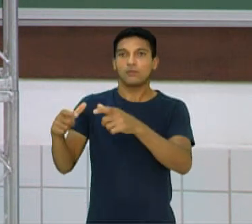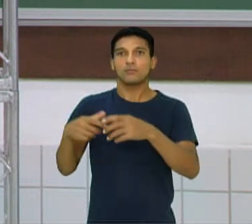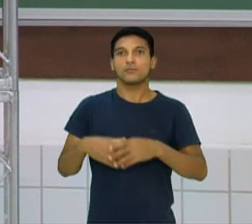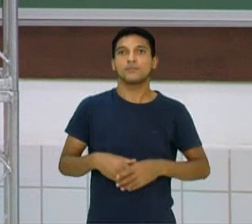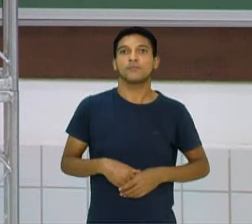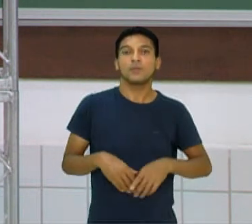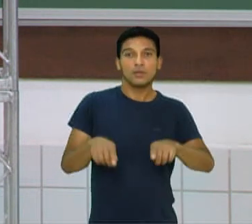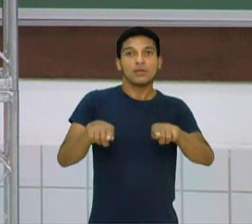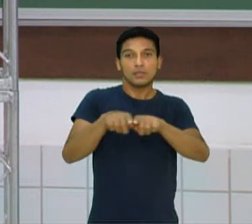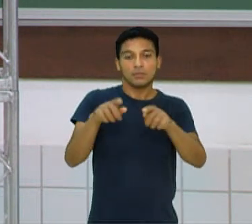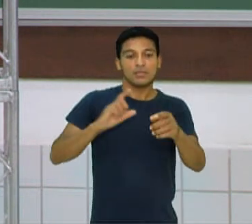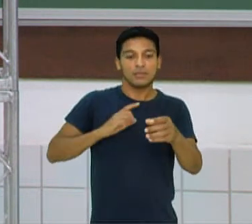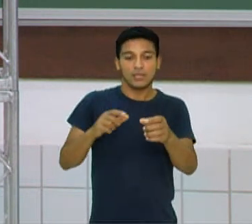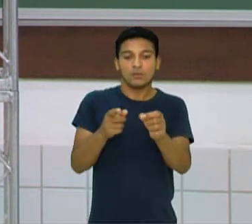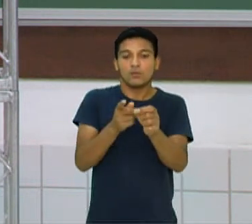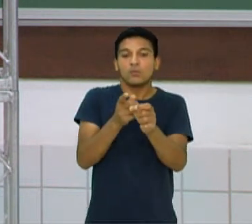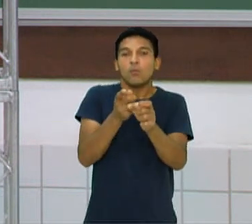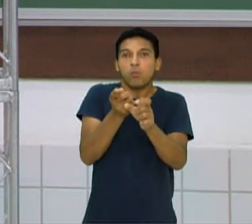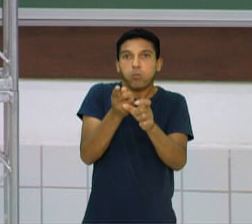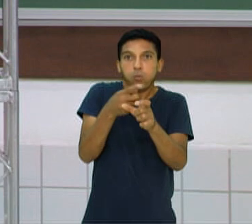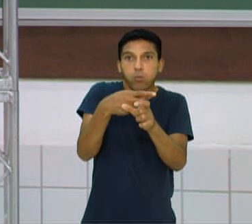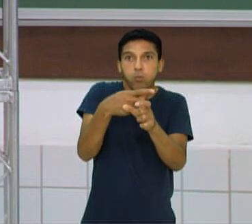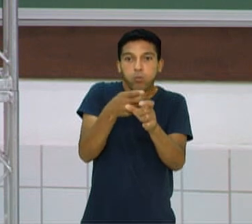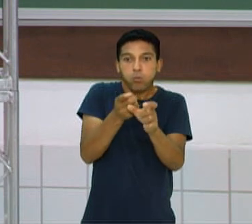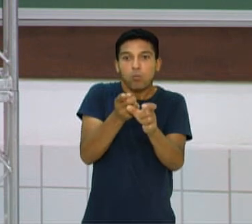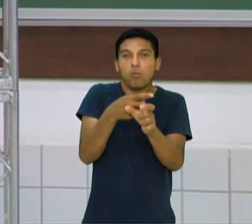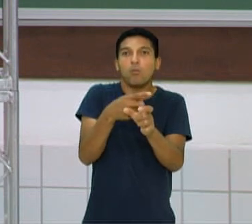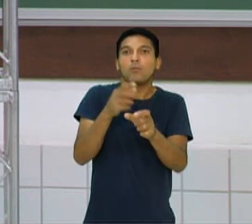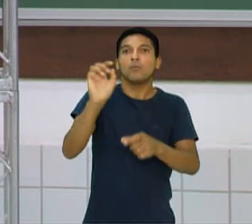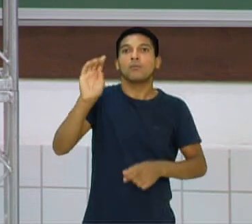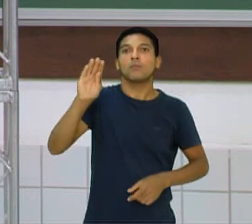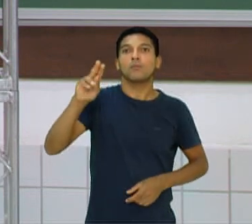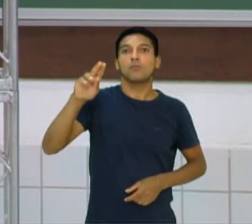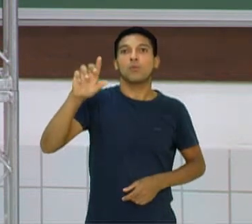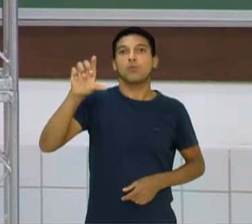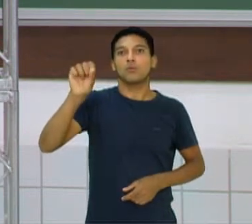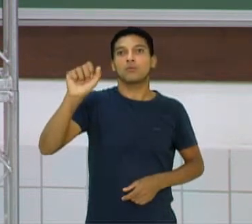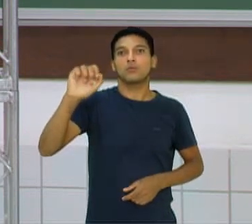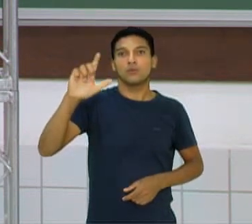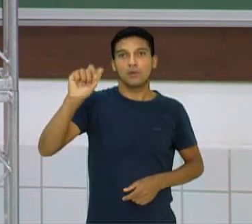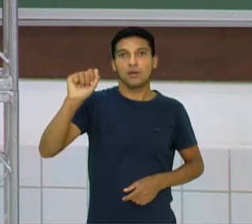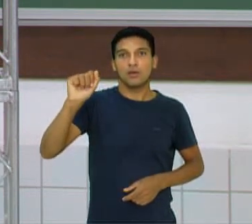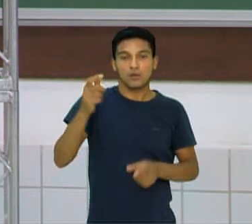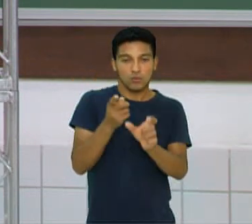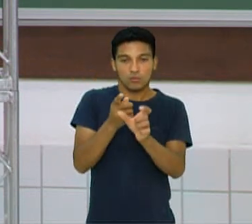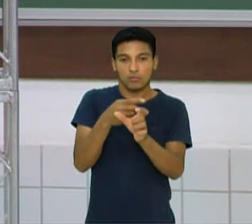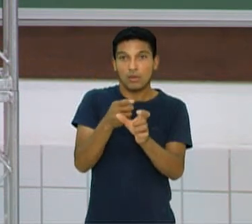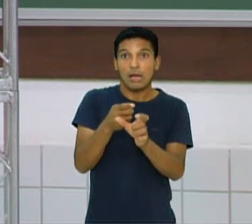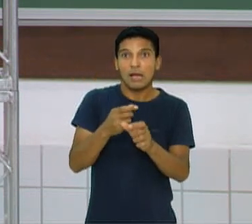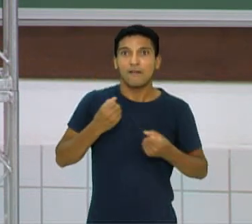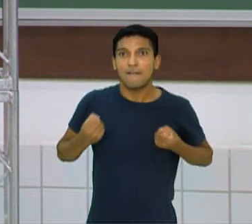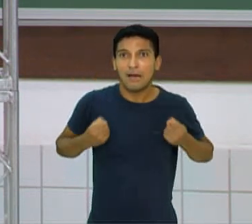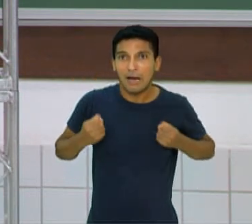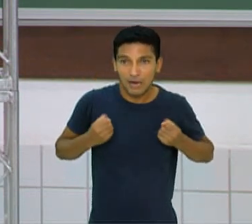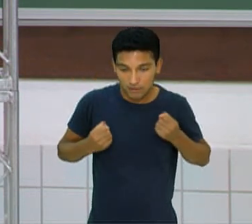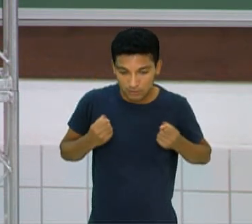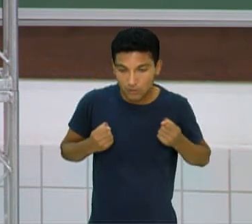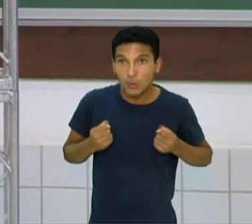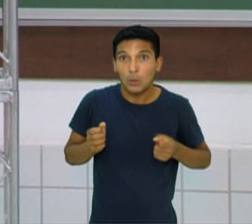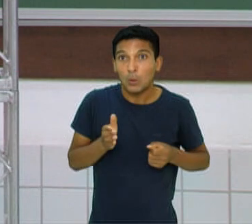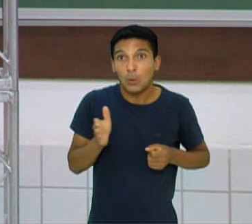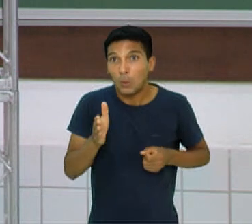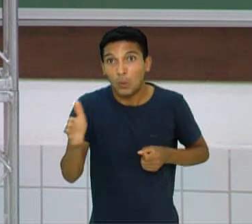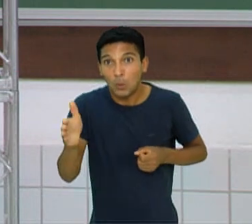Então ele corre por um terreno que ele não conhece, por um caminho que não está marcado, e ele tem que chegar a determinados pontos